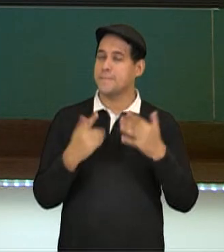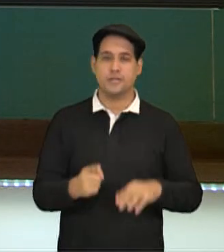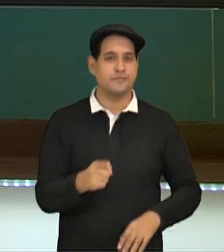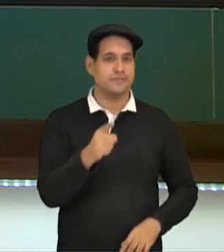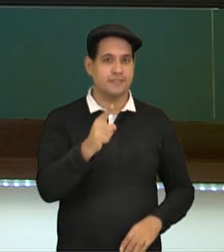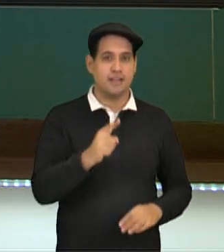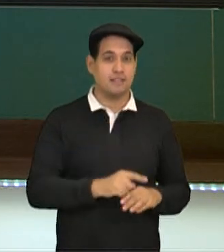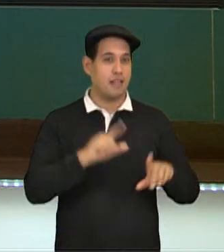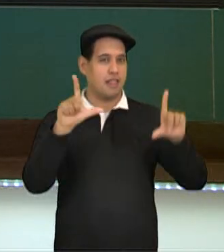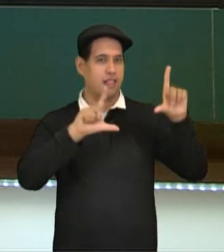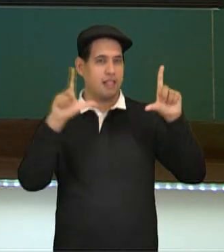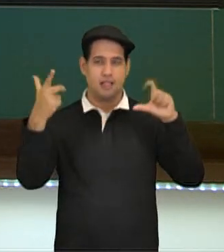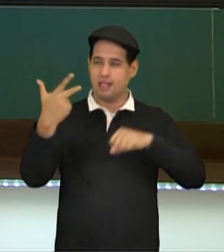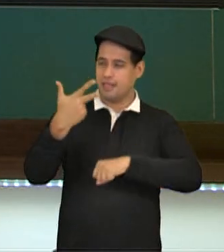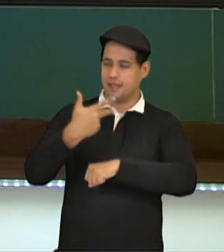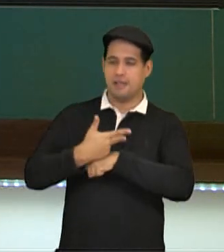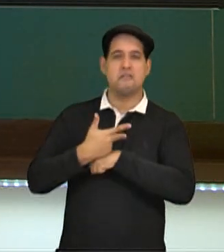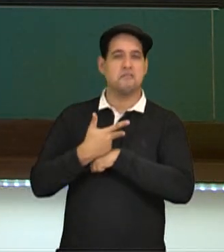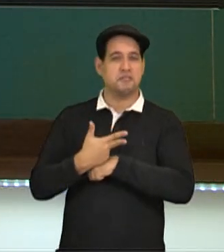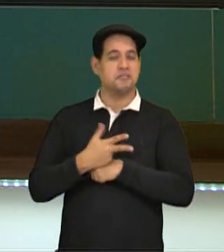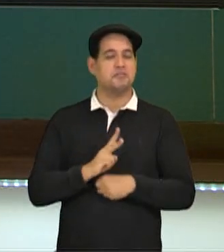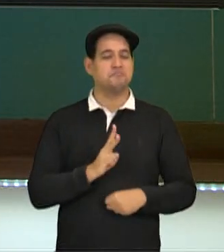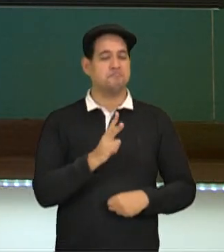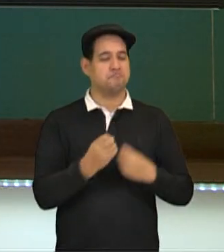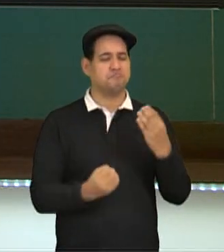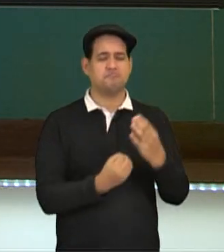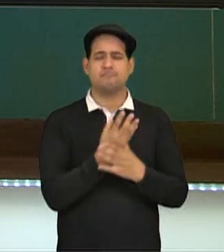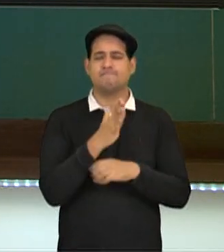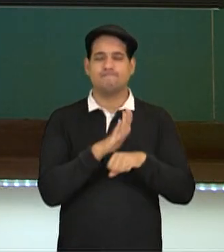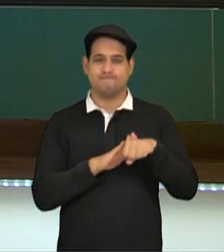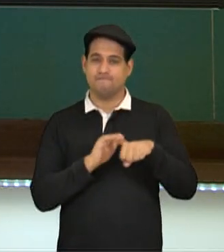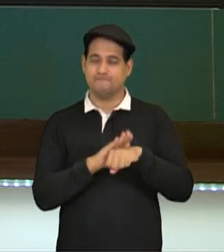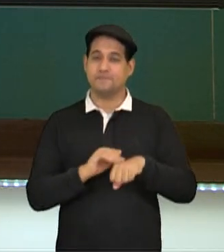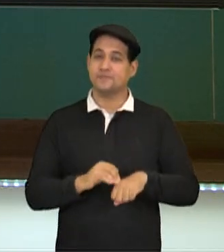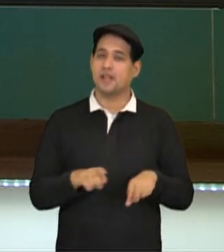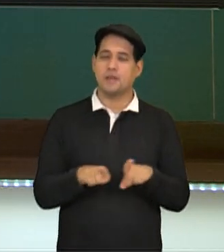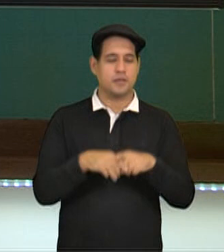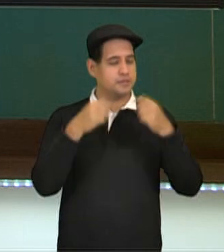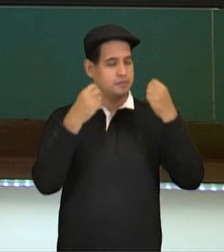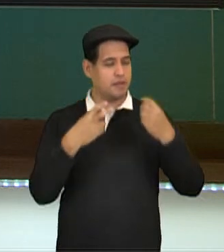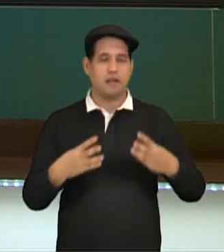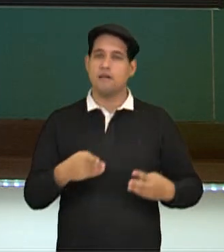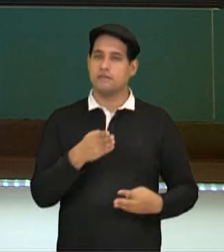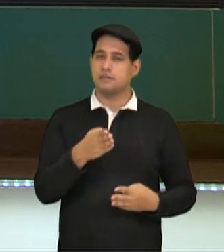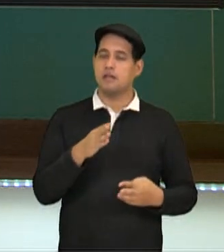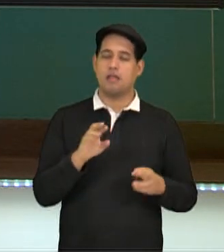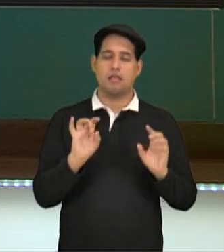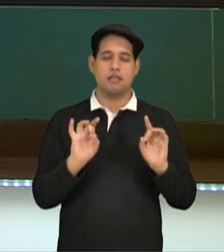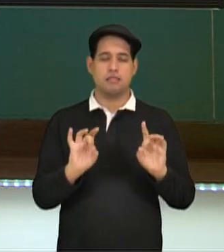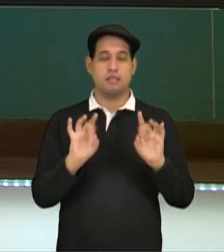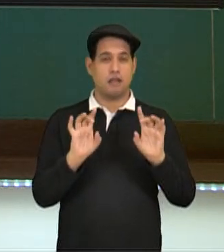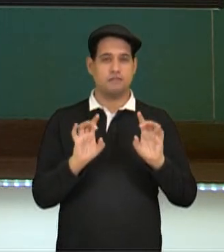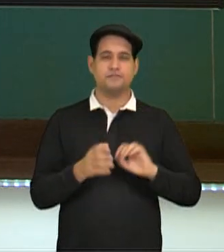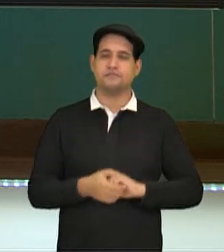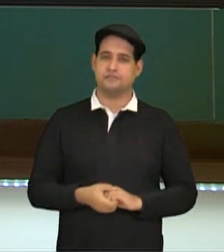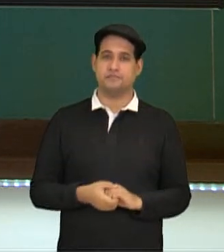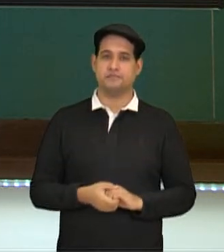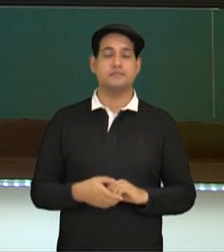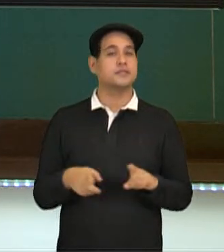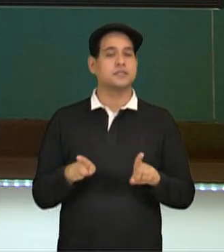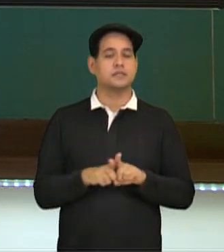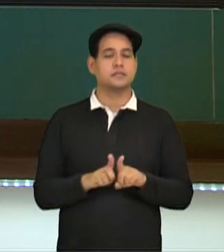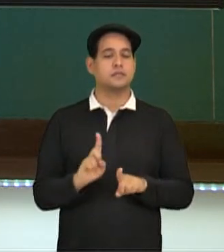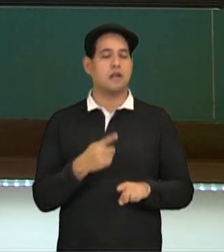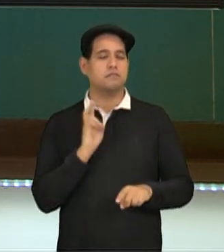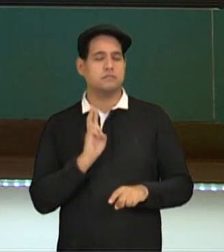aí assistindo as nossas videoaulas, que são sempre elaboradas com muito carinho. Dizer o quanto vocês são especiais e estão